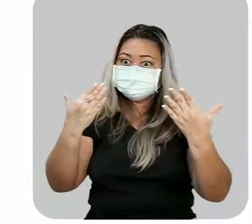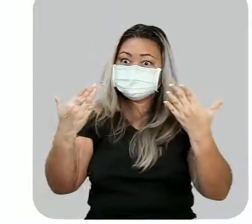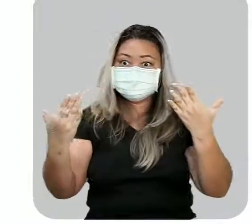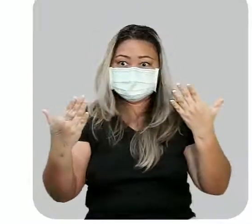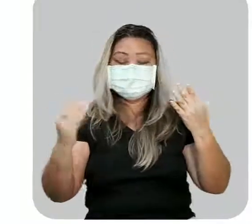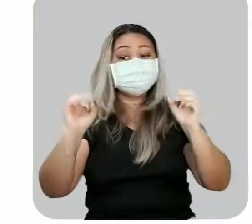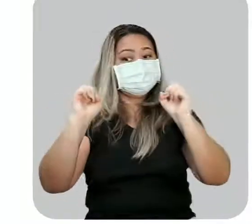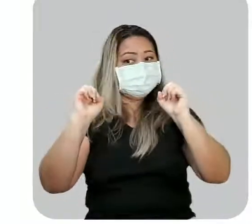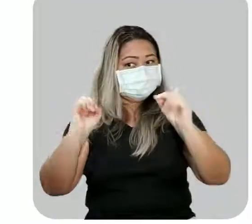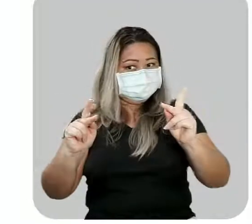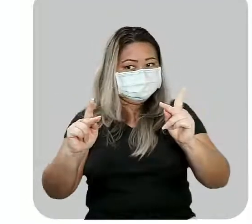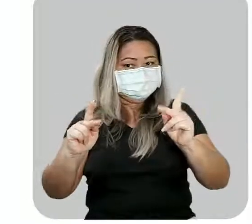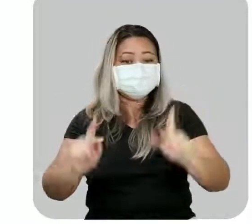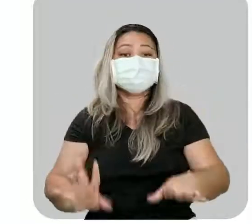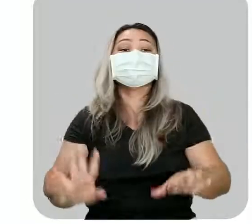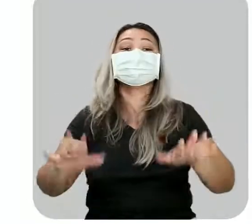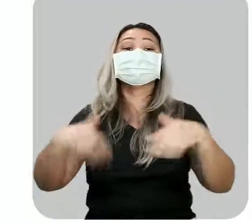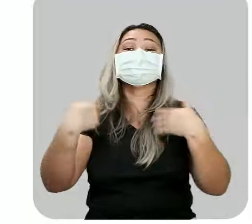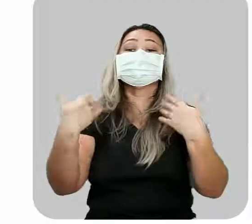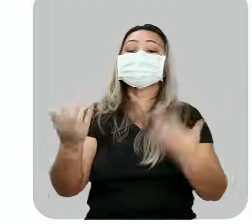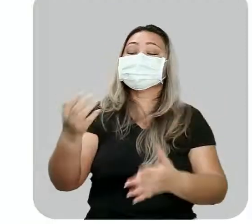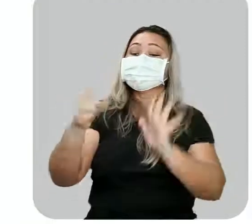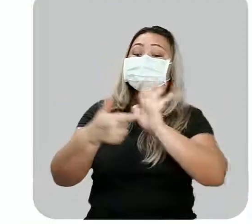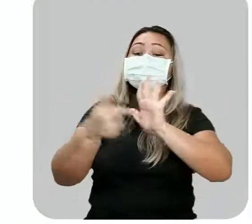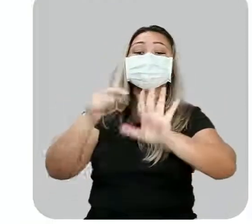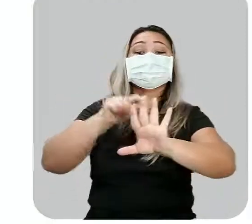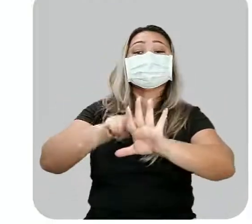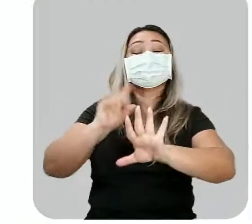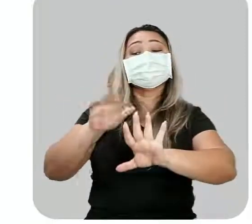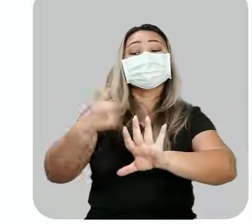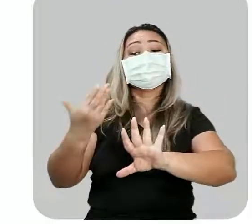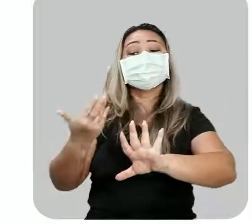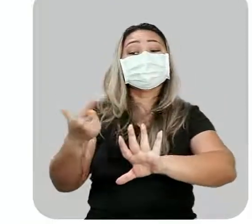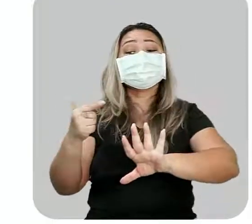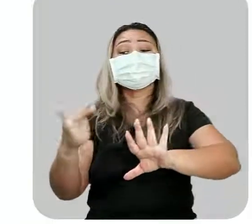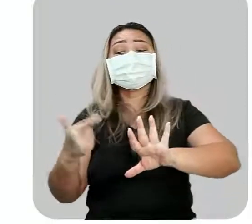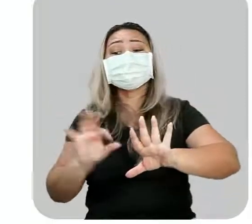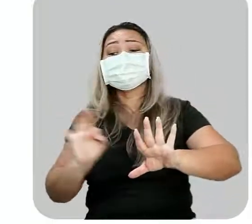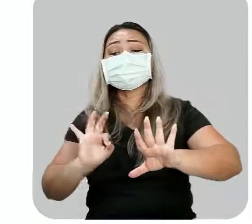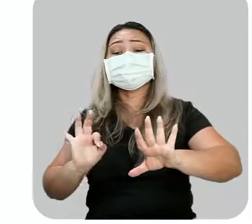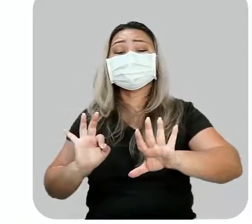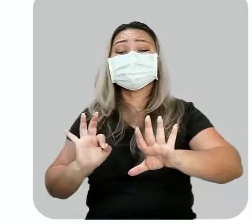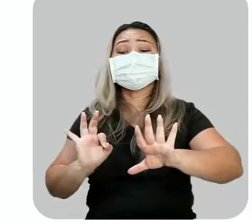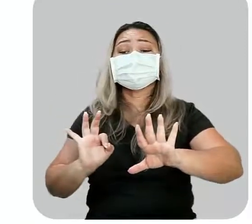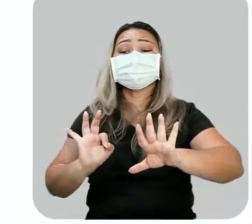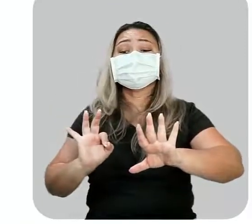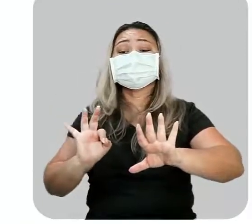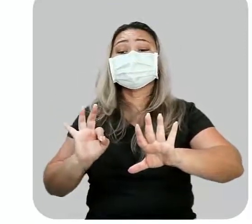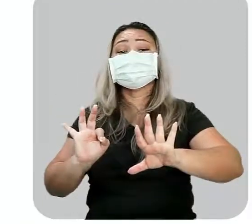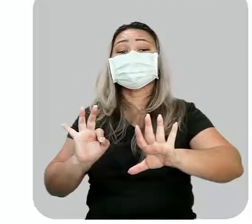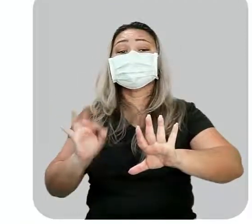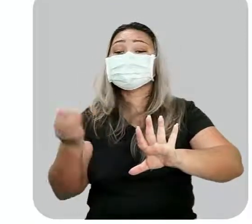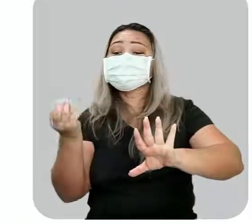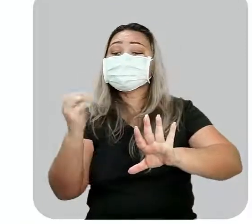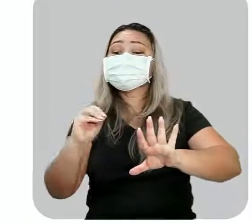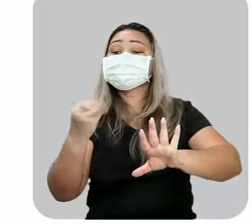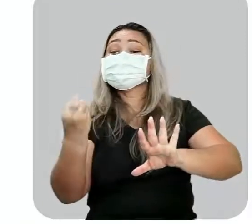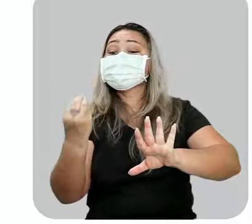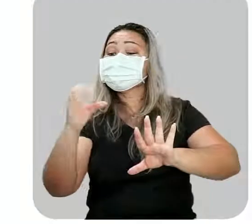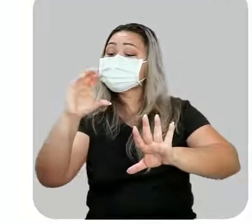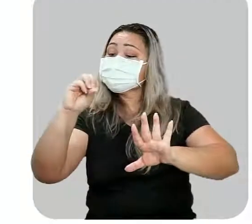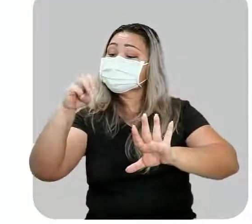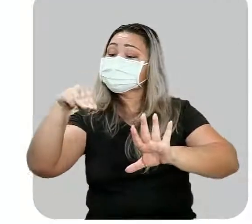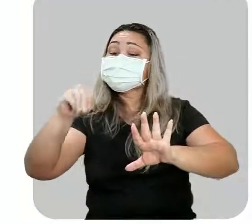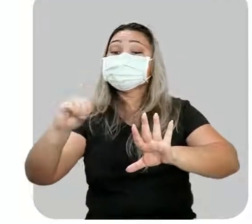comparação. Ok? Já na metáfora, não tem essa palavra, esse termo,